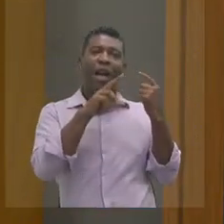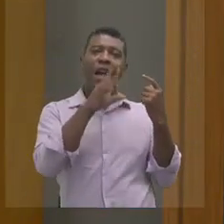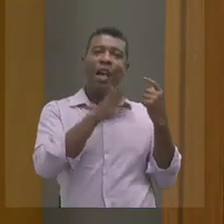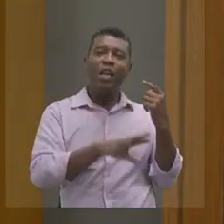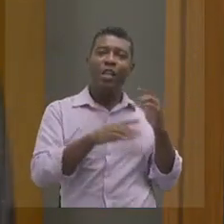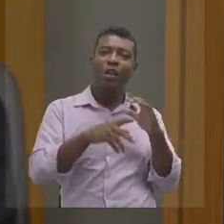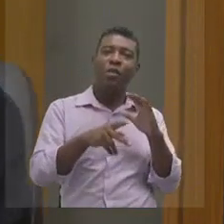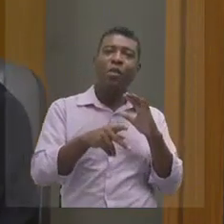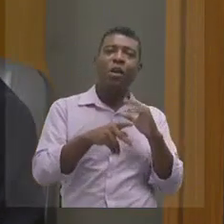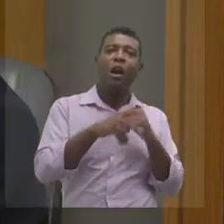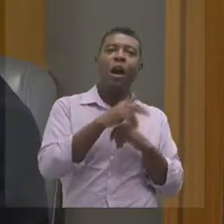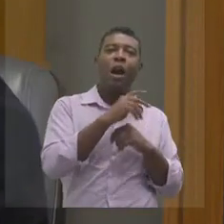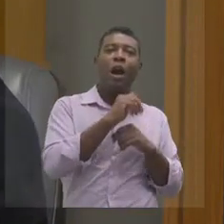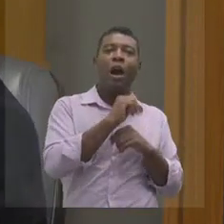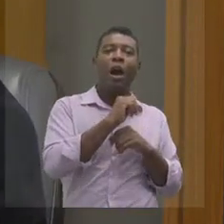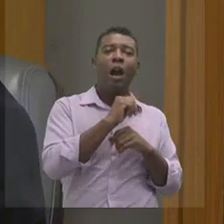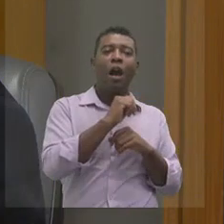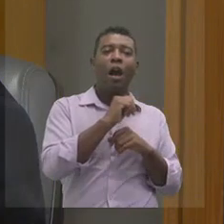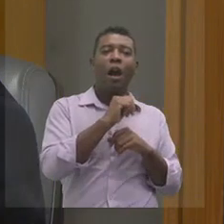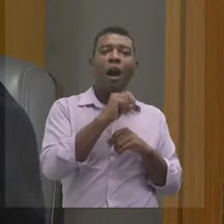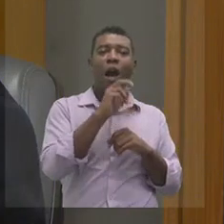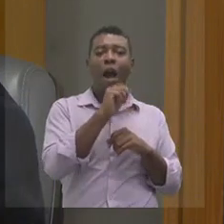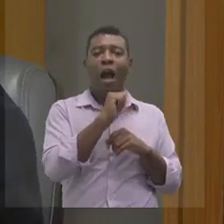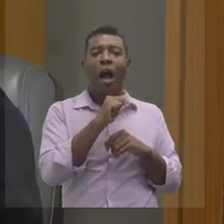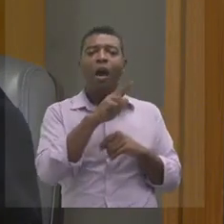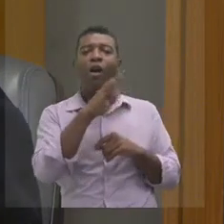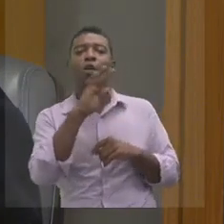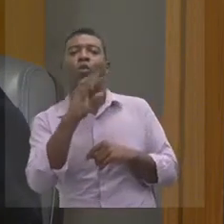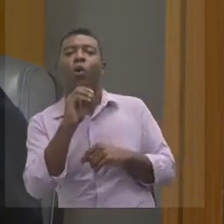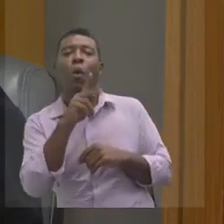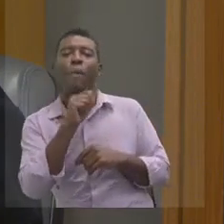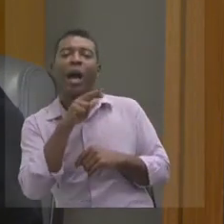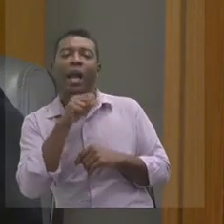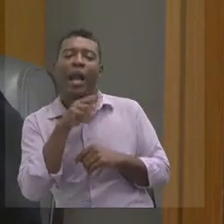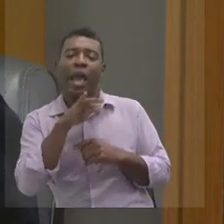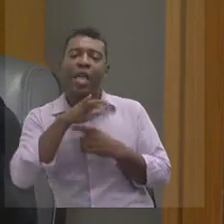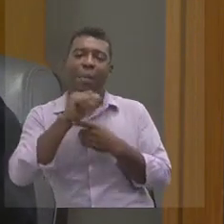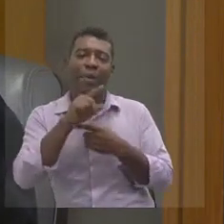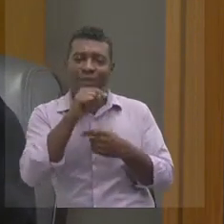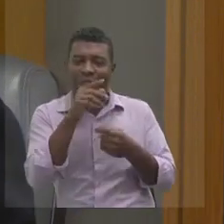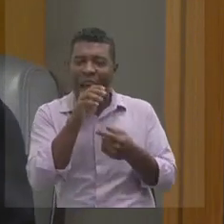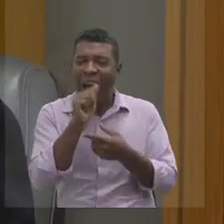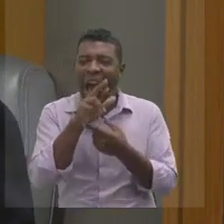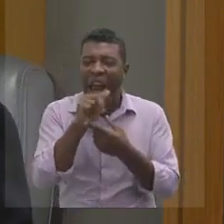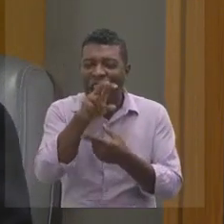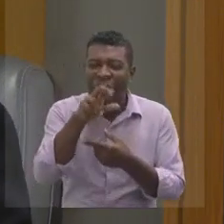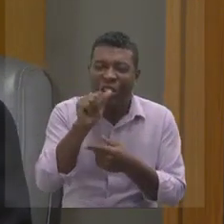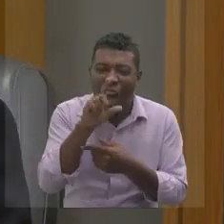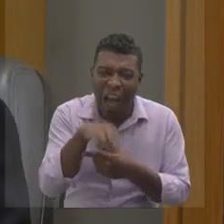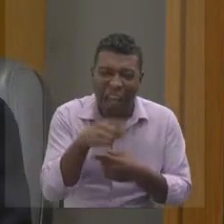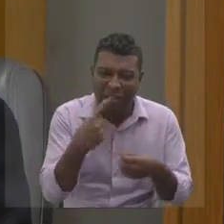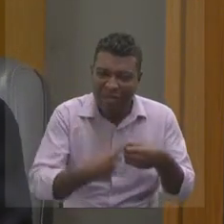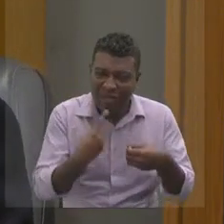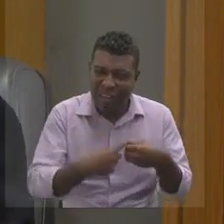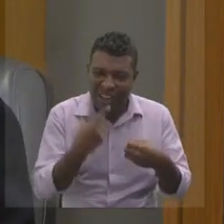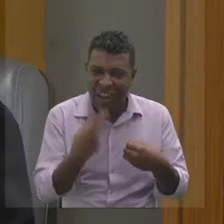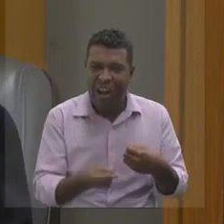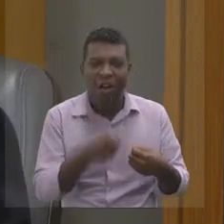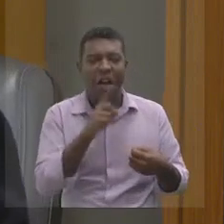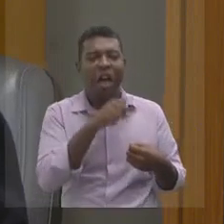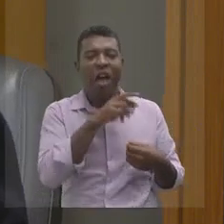não é só no Triângulo Mineiro lá na região na região do nosso